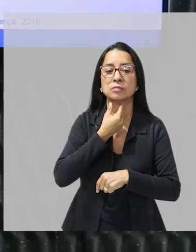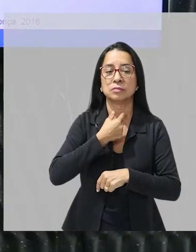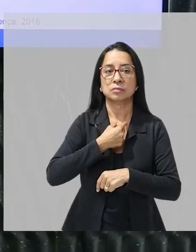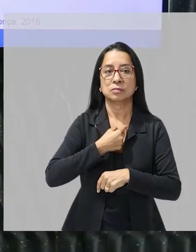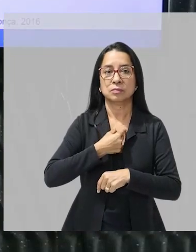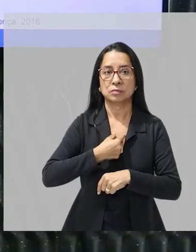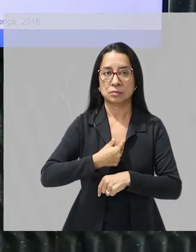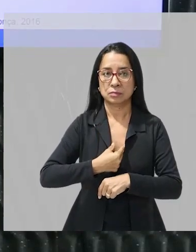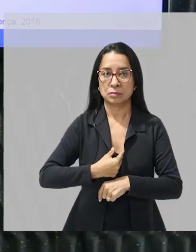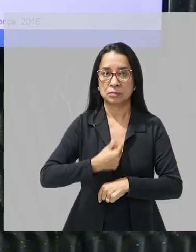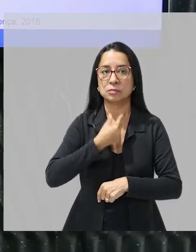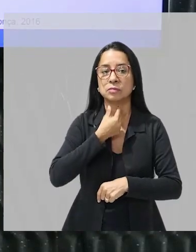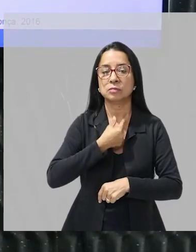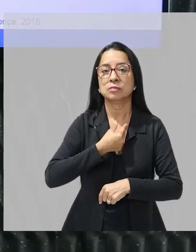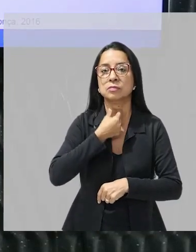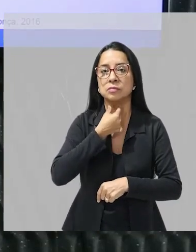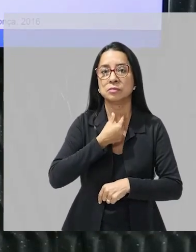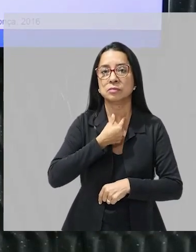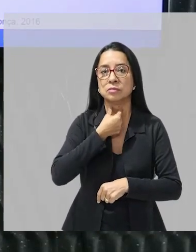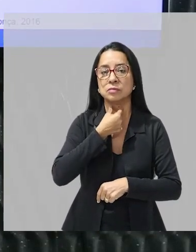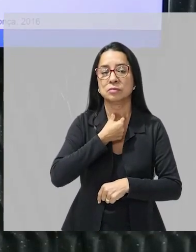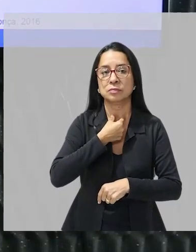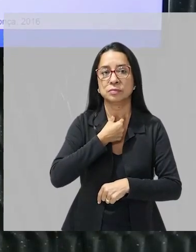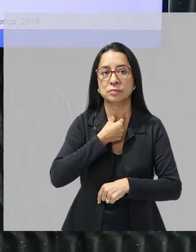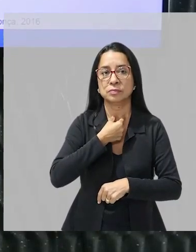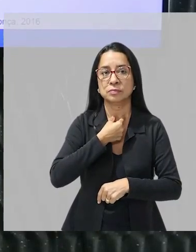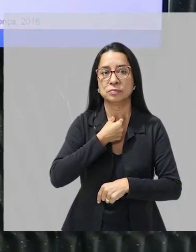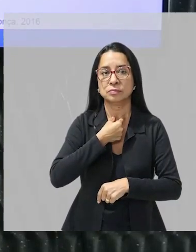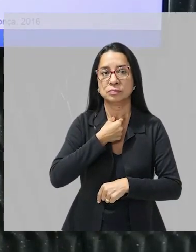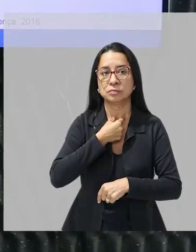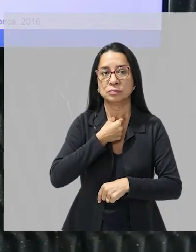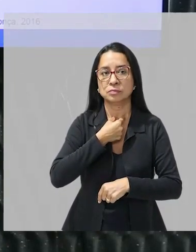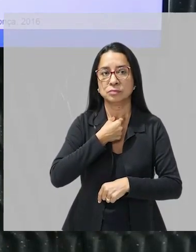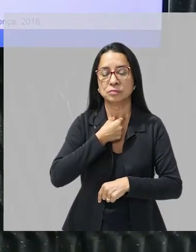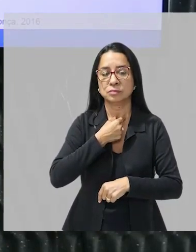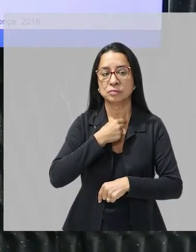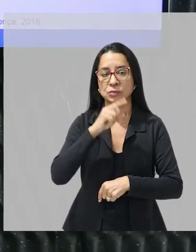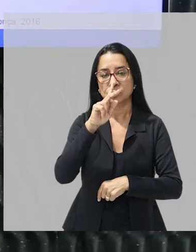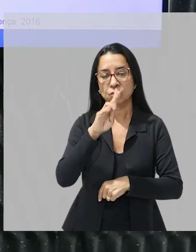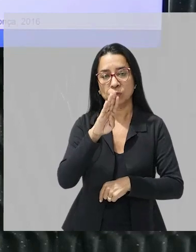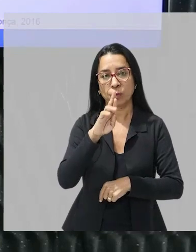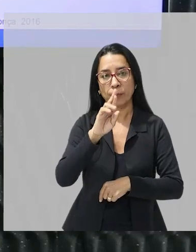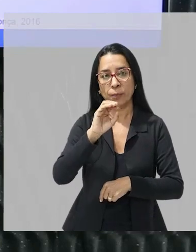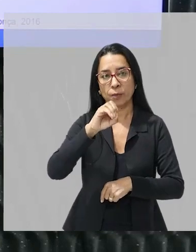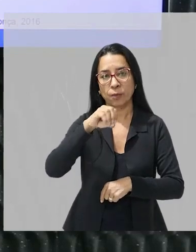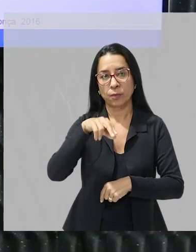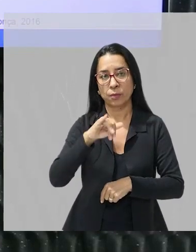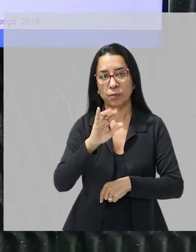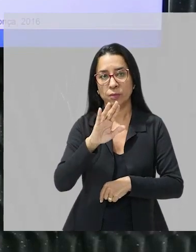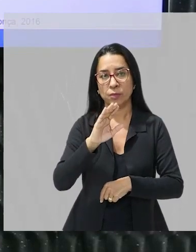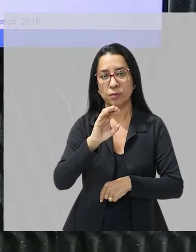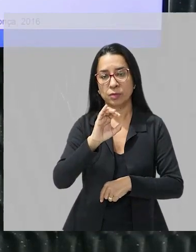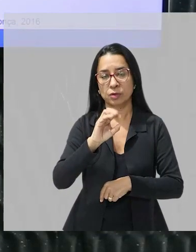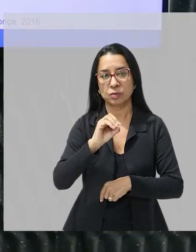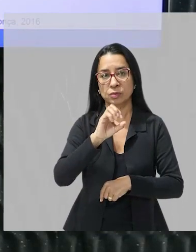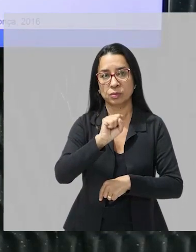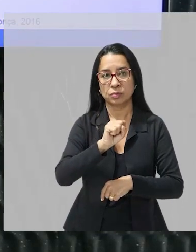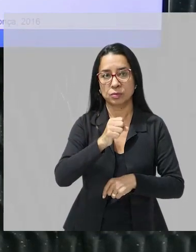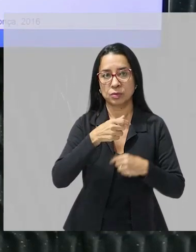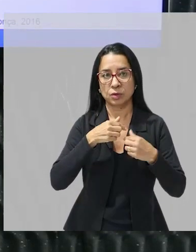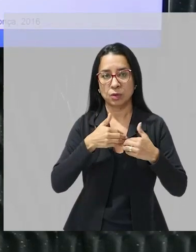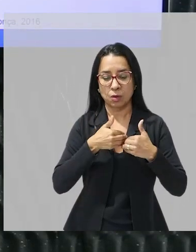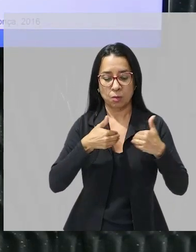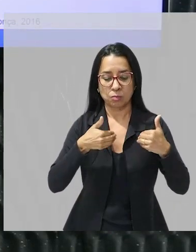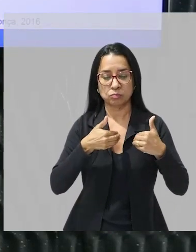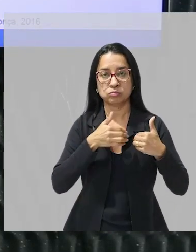esse tubo aqui, ó, tá? Passa para os brônquios. Os brônquios é quando a traqueia ela se divide em